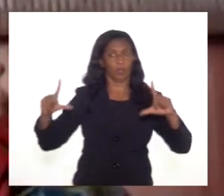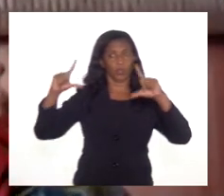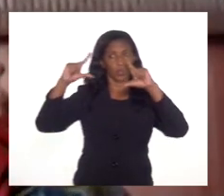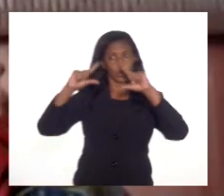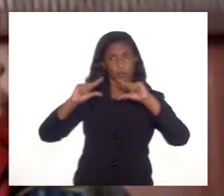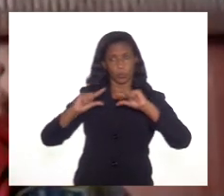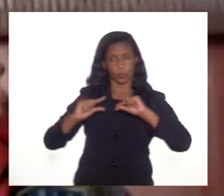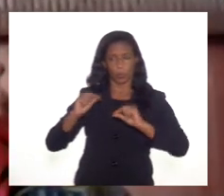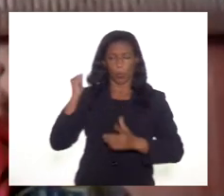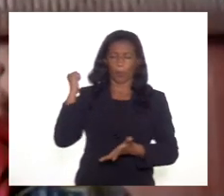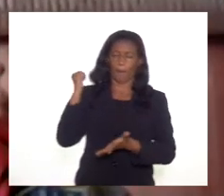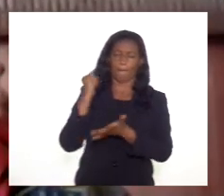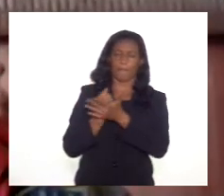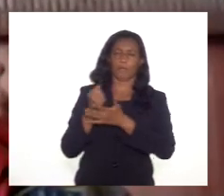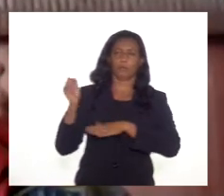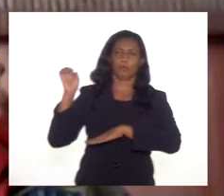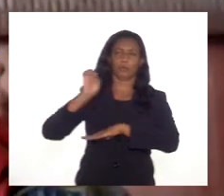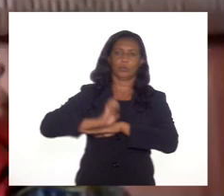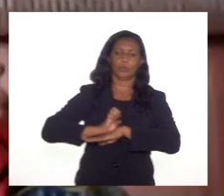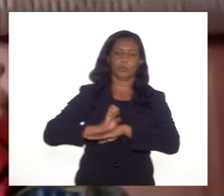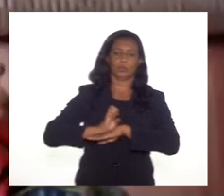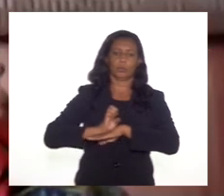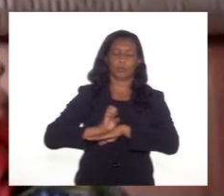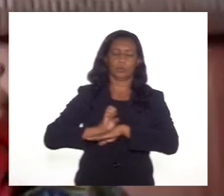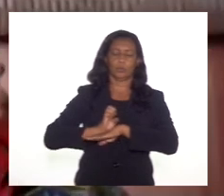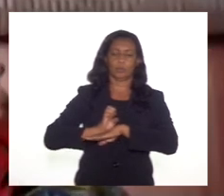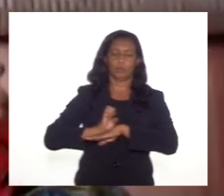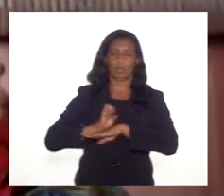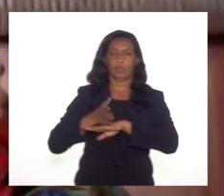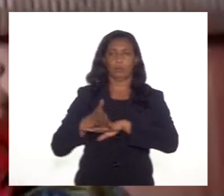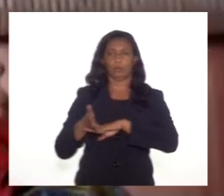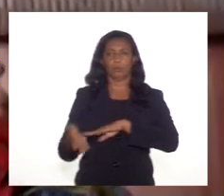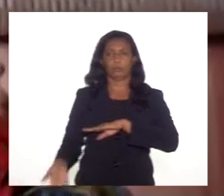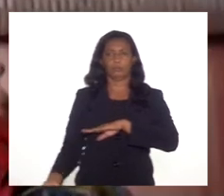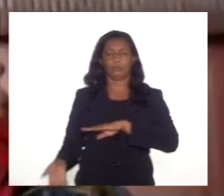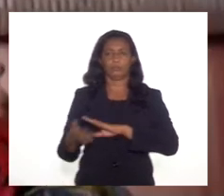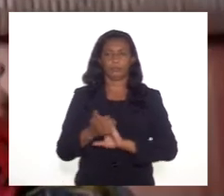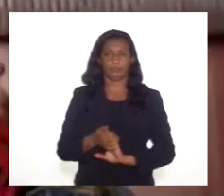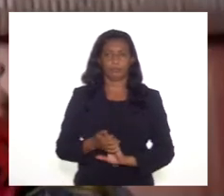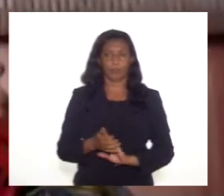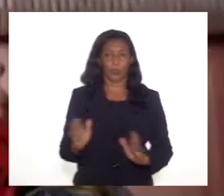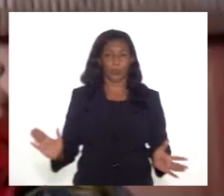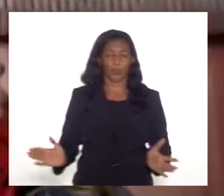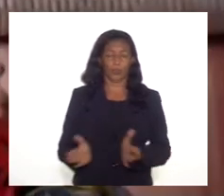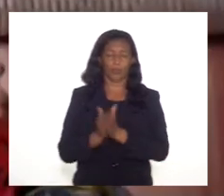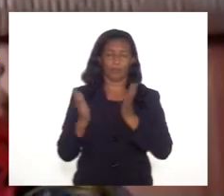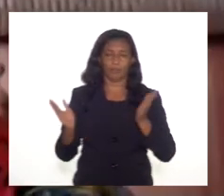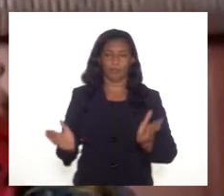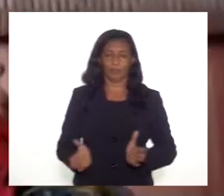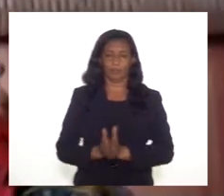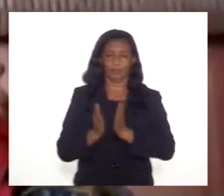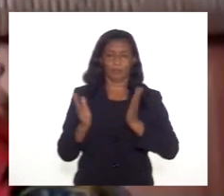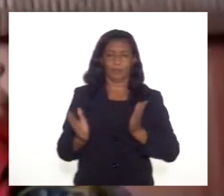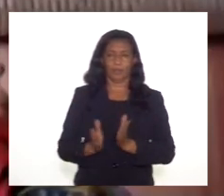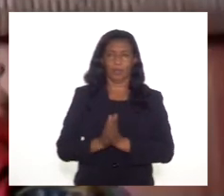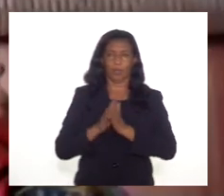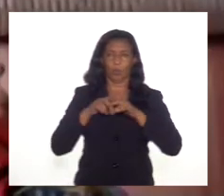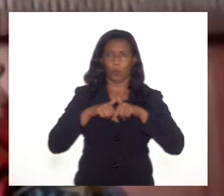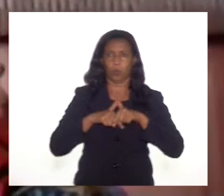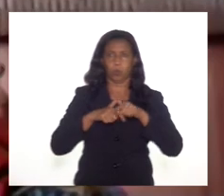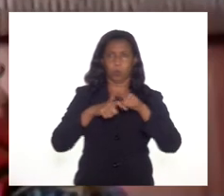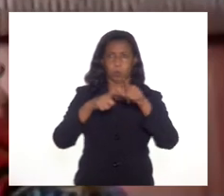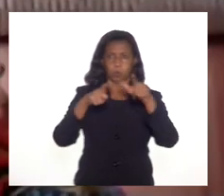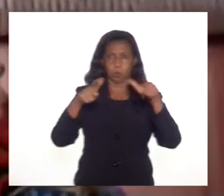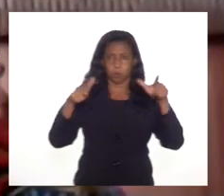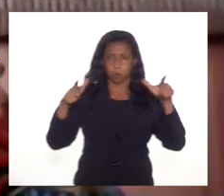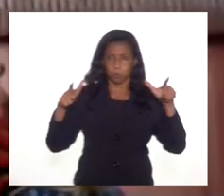impacto de um Estado beirando a bancarrota, com extrema pobreza, com aumento da população